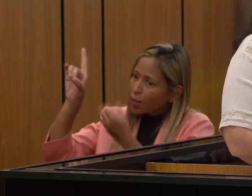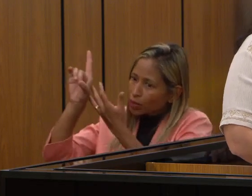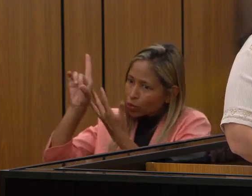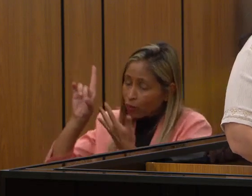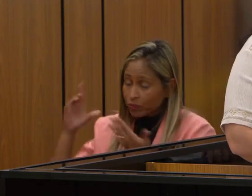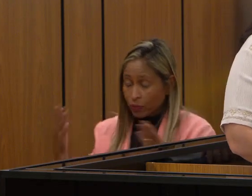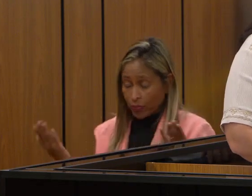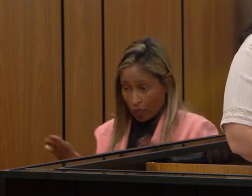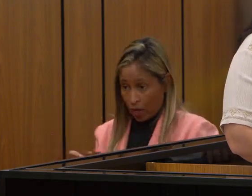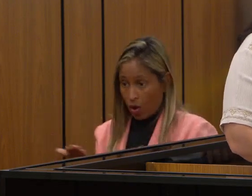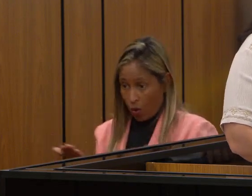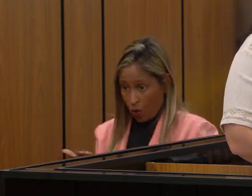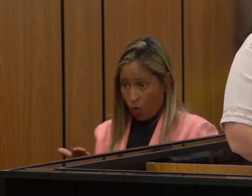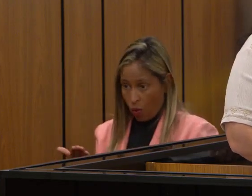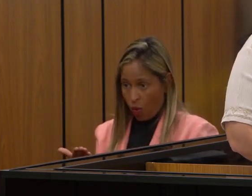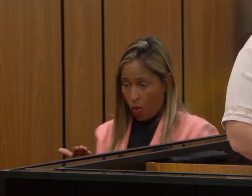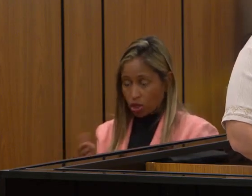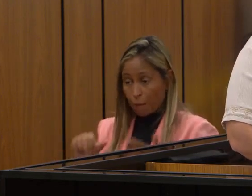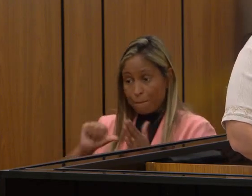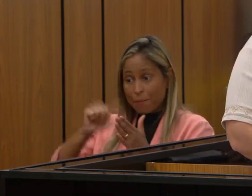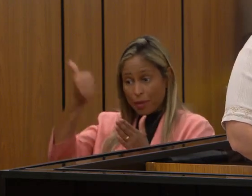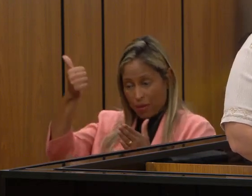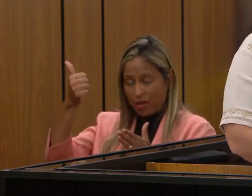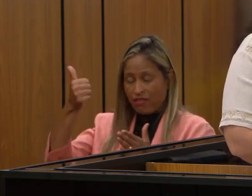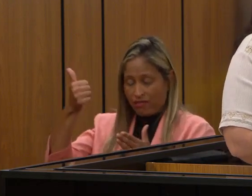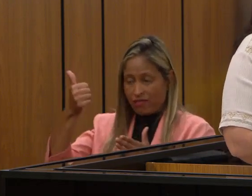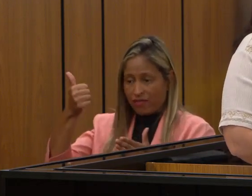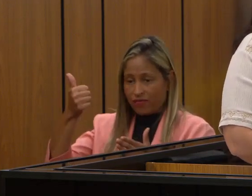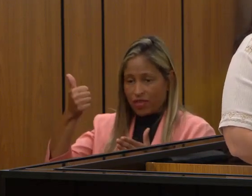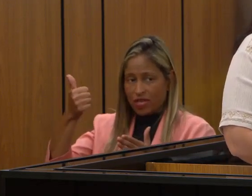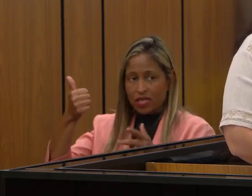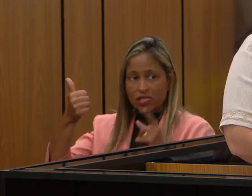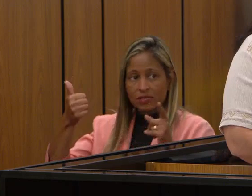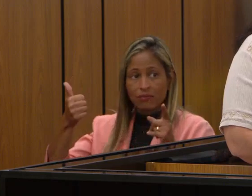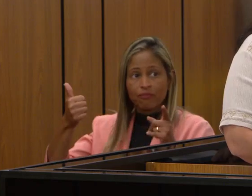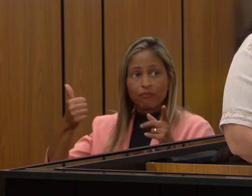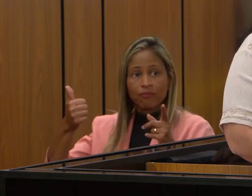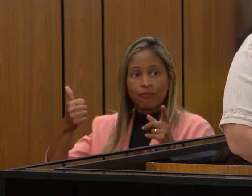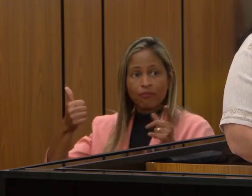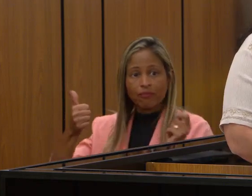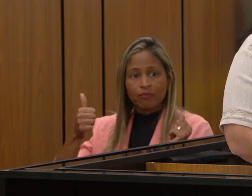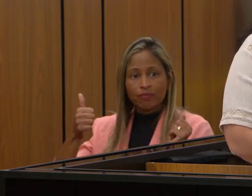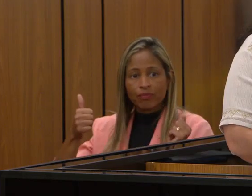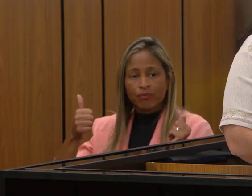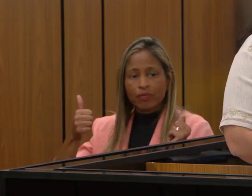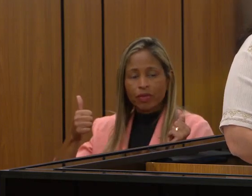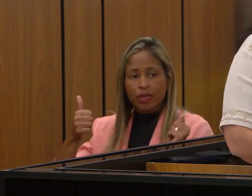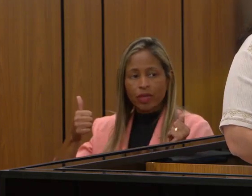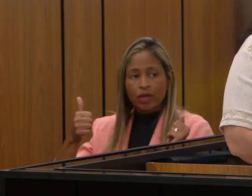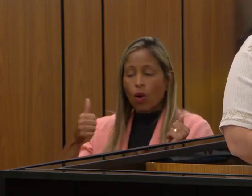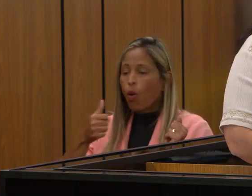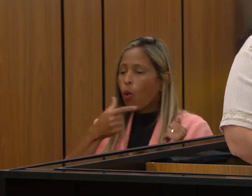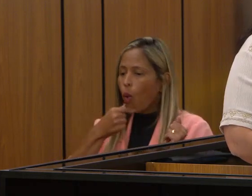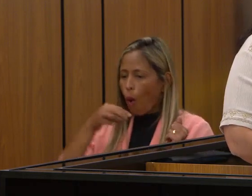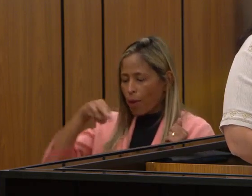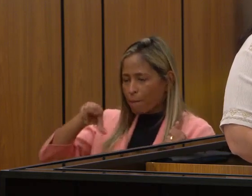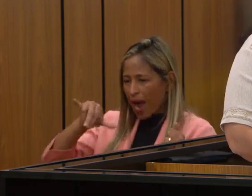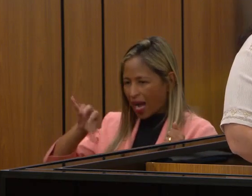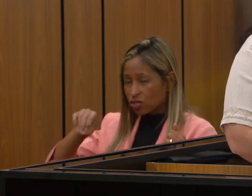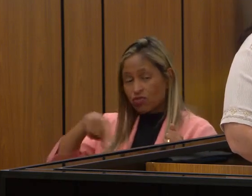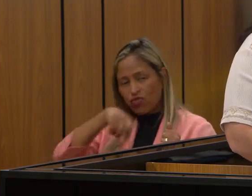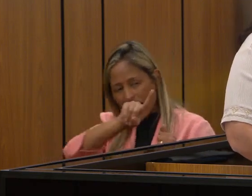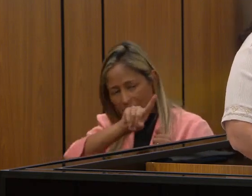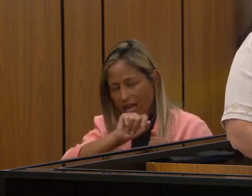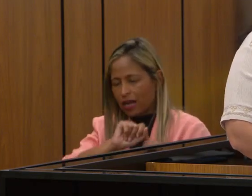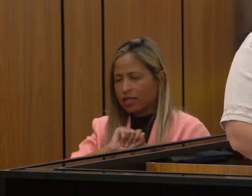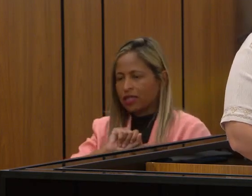logo hoje eu vim aqui pela primeira vez e de repente ele me falou assim o Márcio né me falou vai